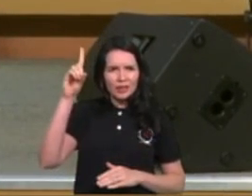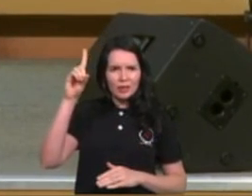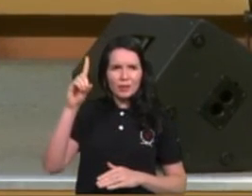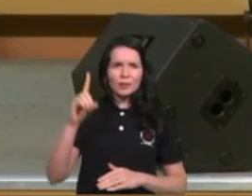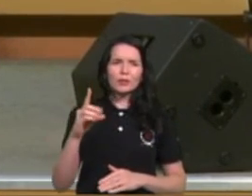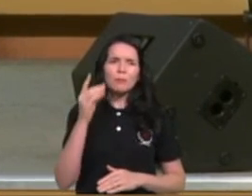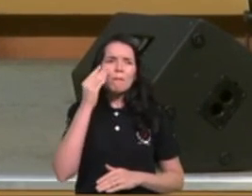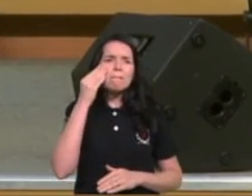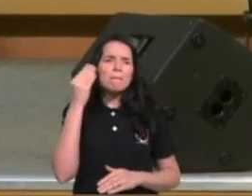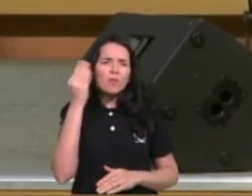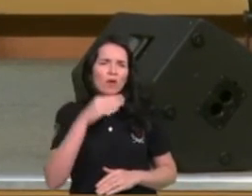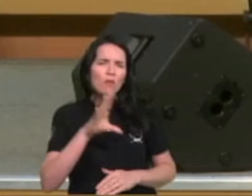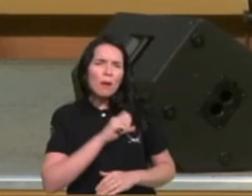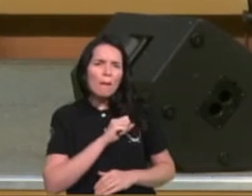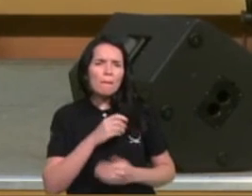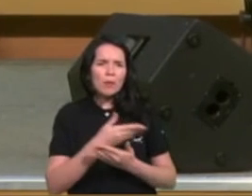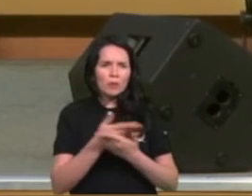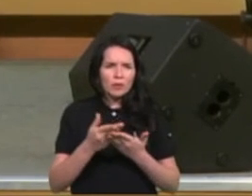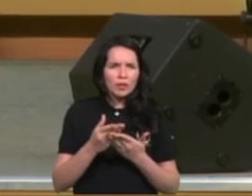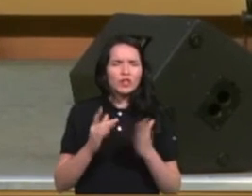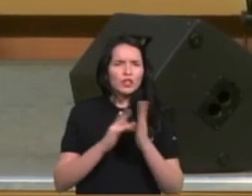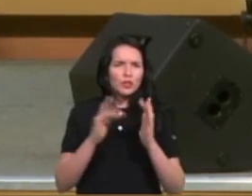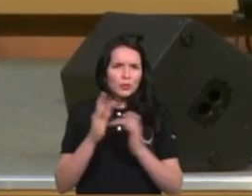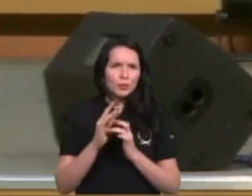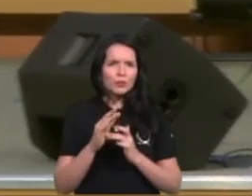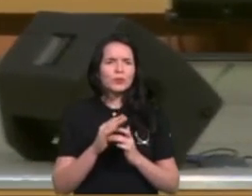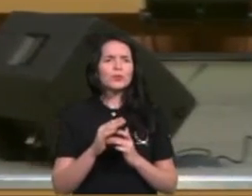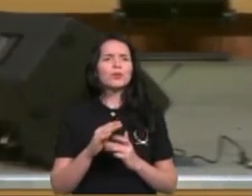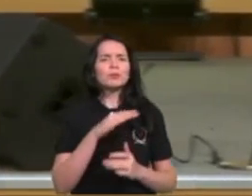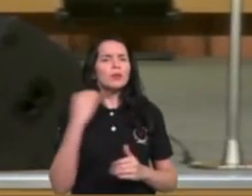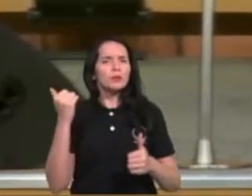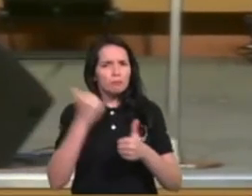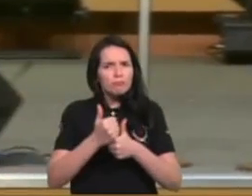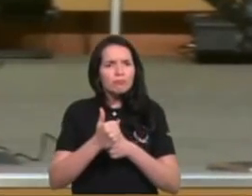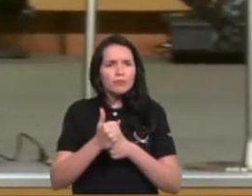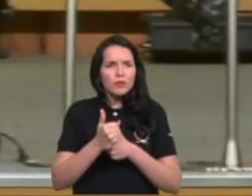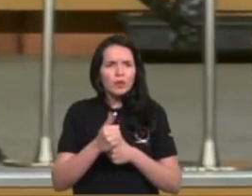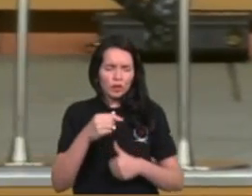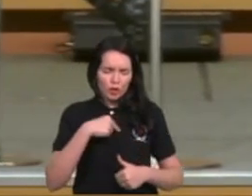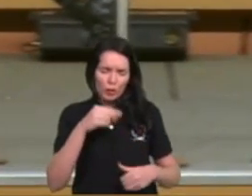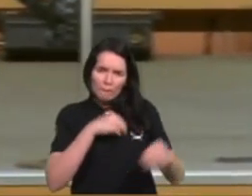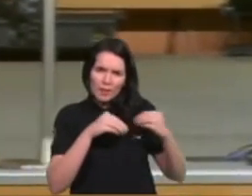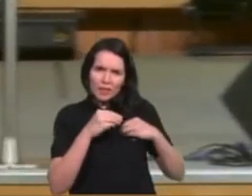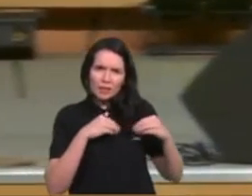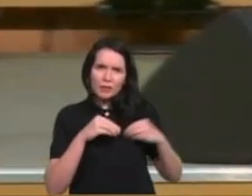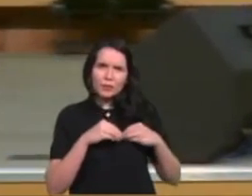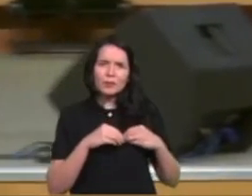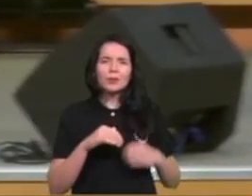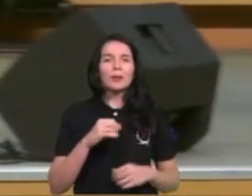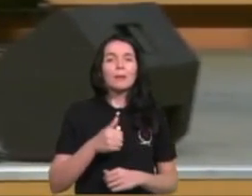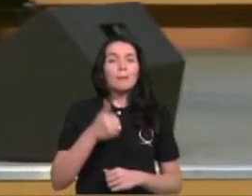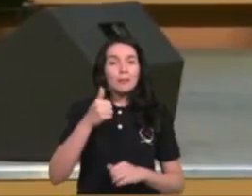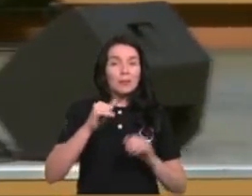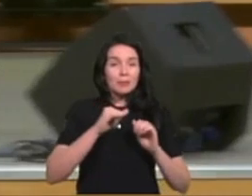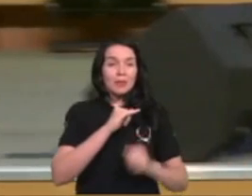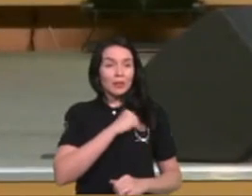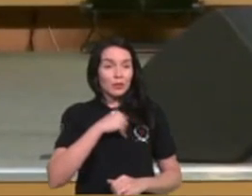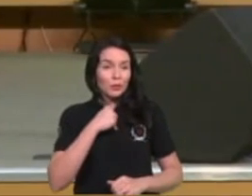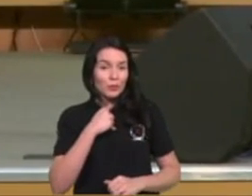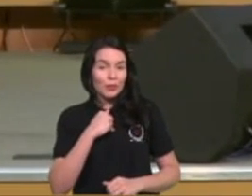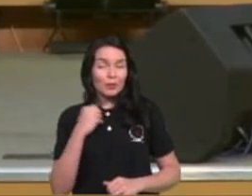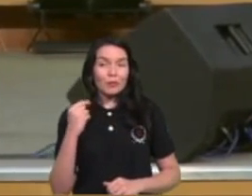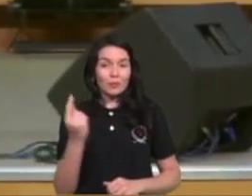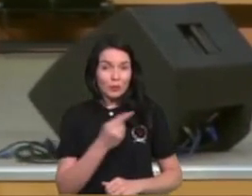amor para conosco pelo fato de Cristo morrido por nós sendo nós ainda pecadores Primeira João 4 19 dias nós